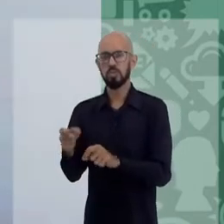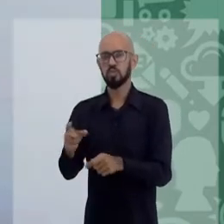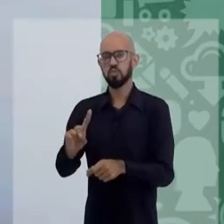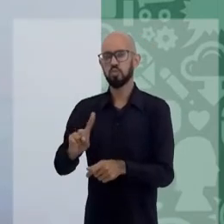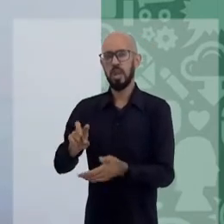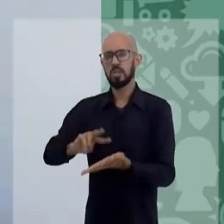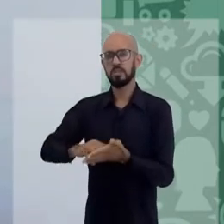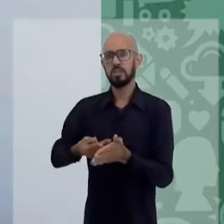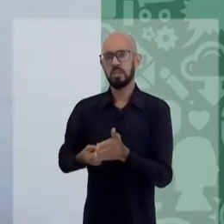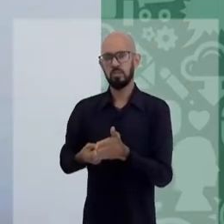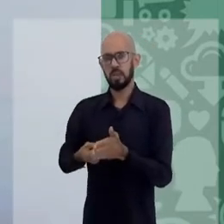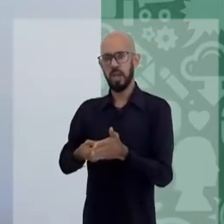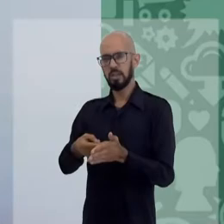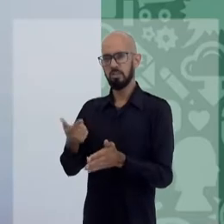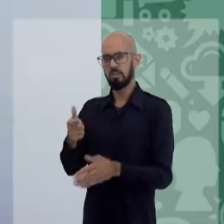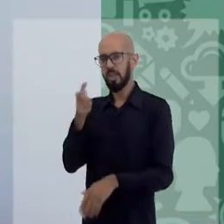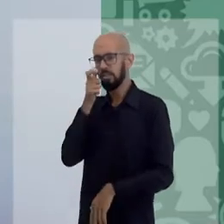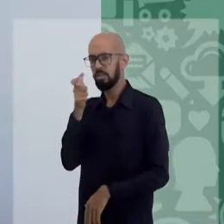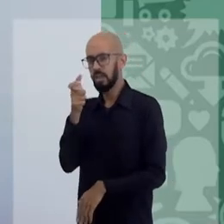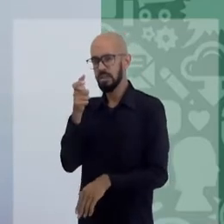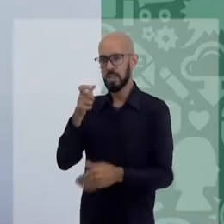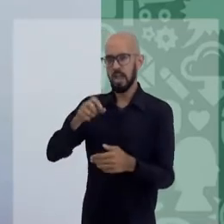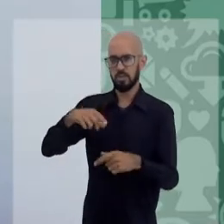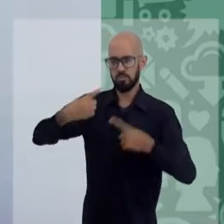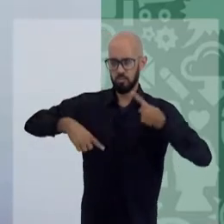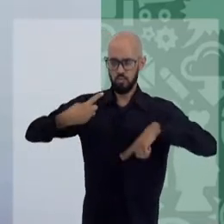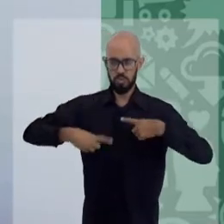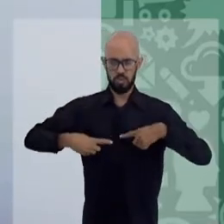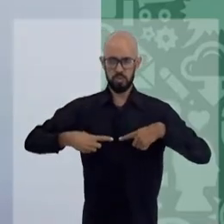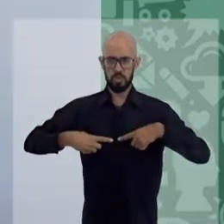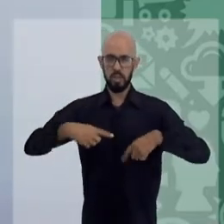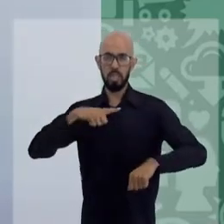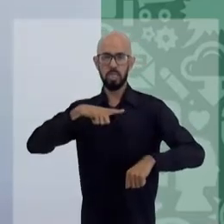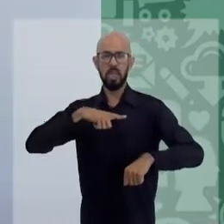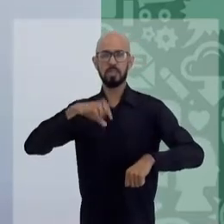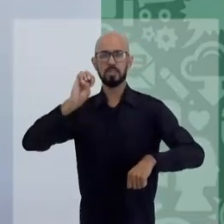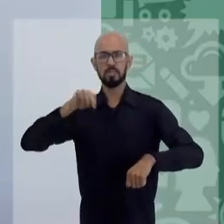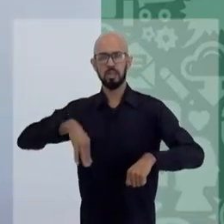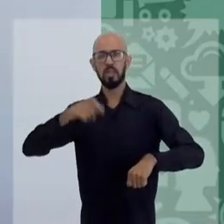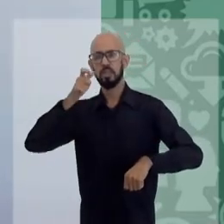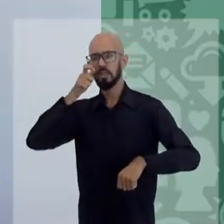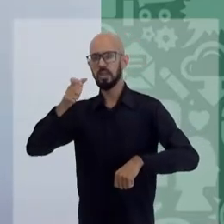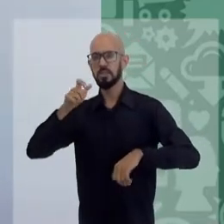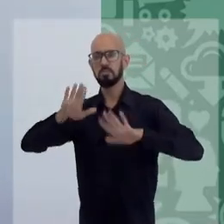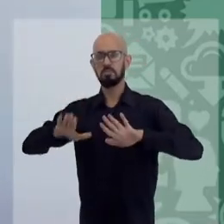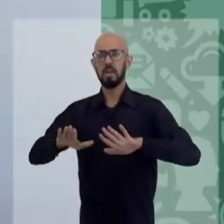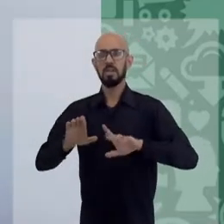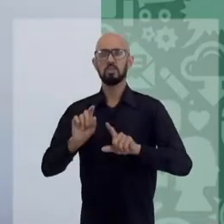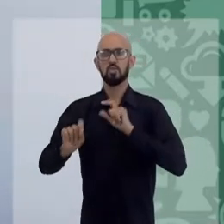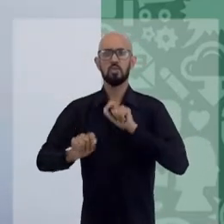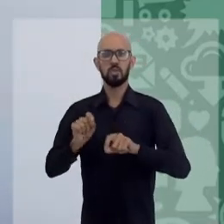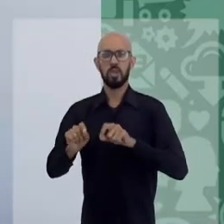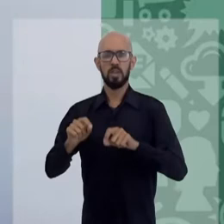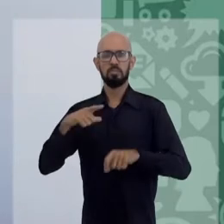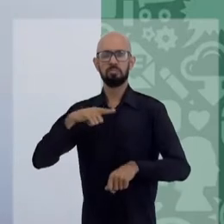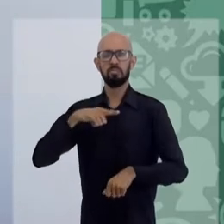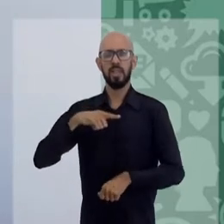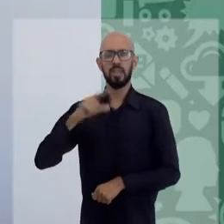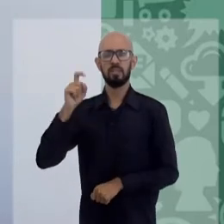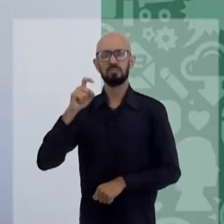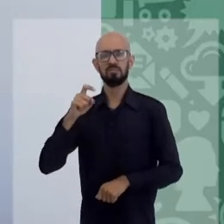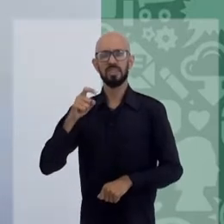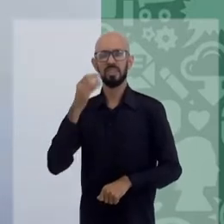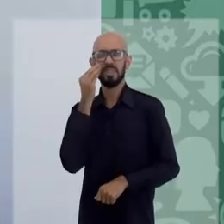não significa que elas não estão interessadas em políticas, né? Elas sim estão interessadas, querem debater, mas... há